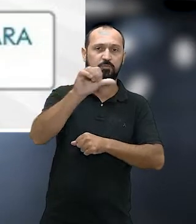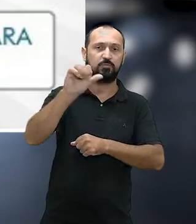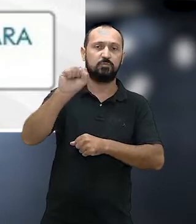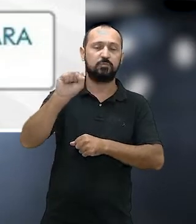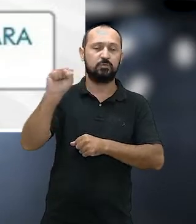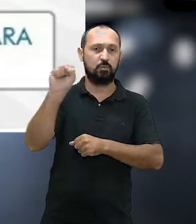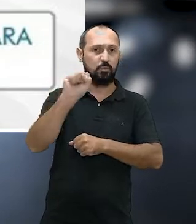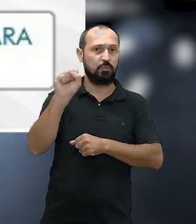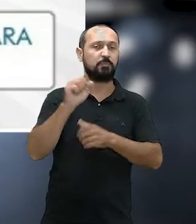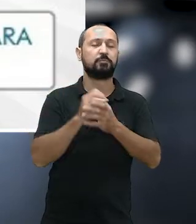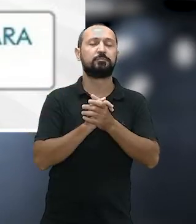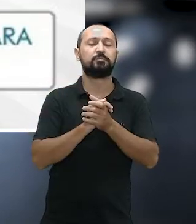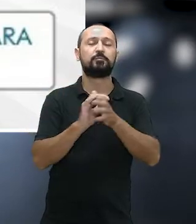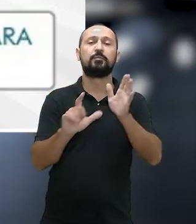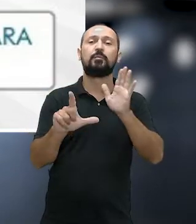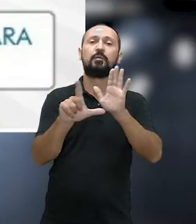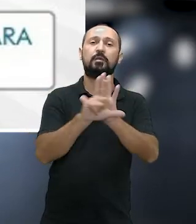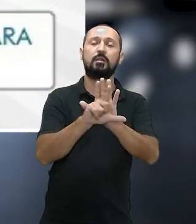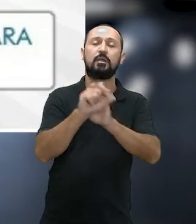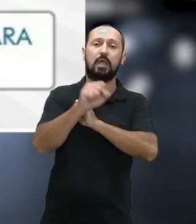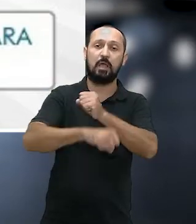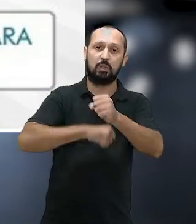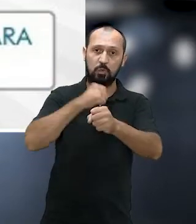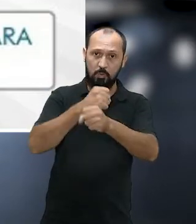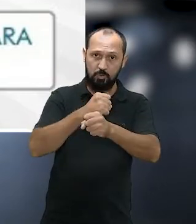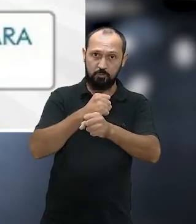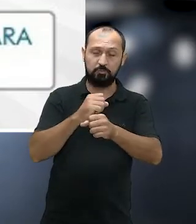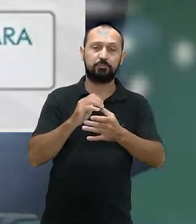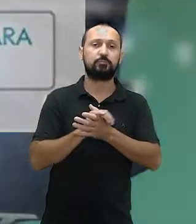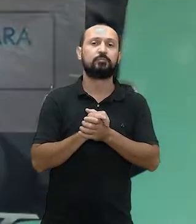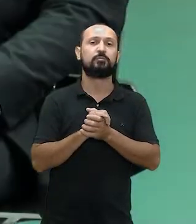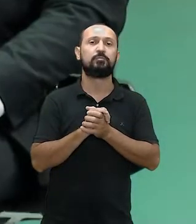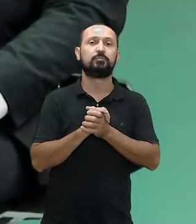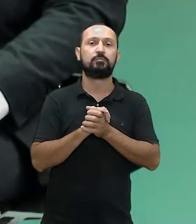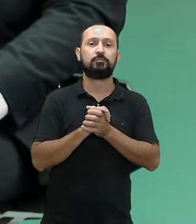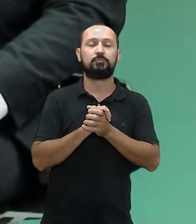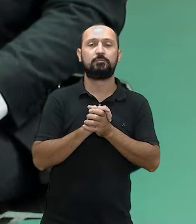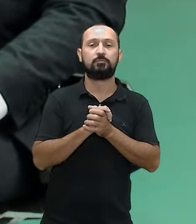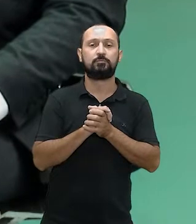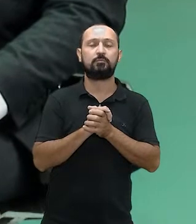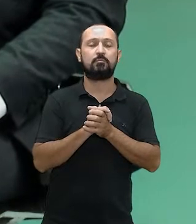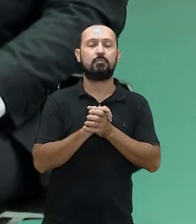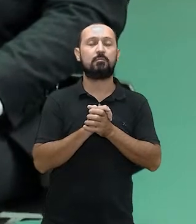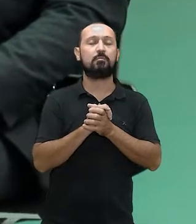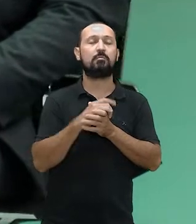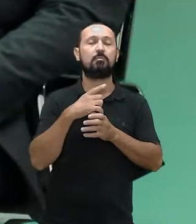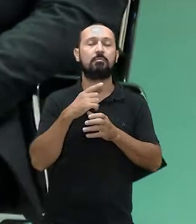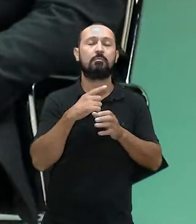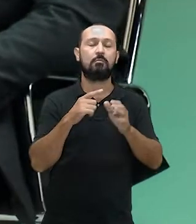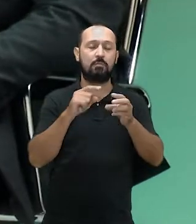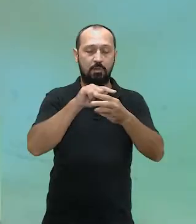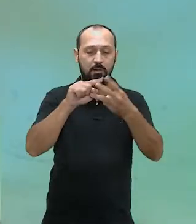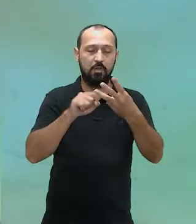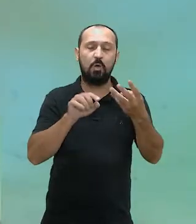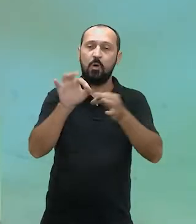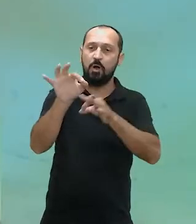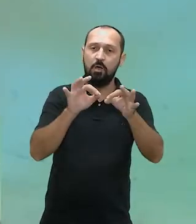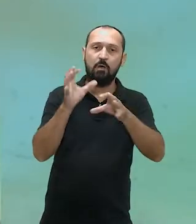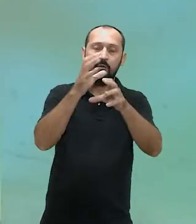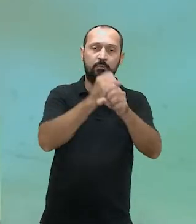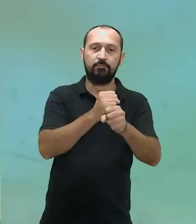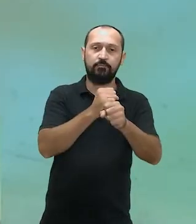1988, e a Lei Orçamentária Anual. Essas são as 3 leis que formam um ciclo orçamentário. O